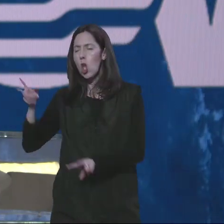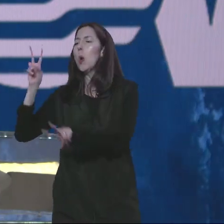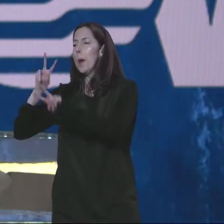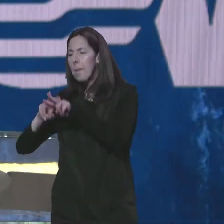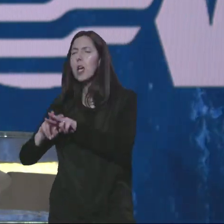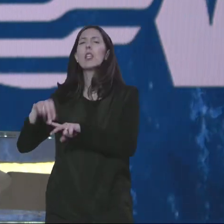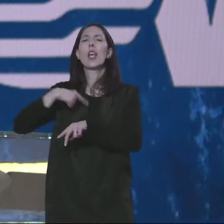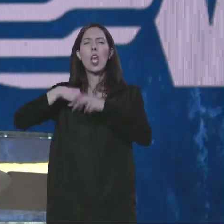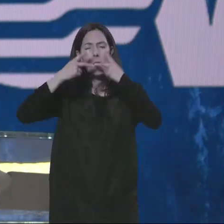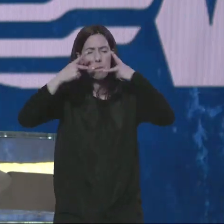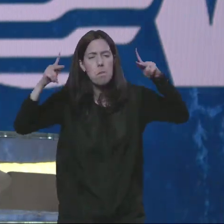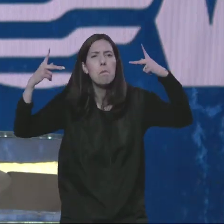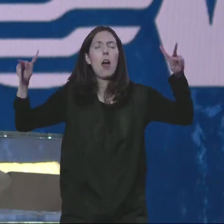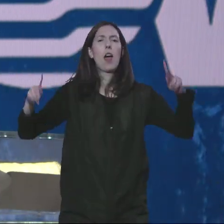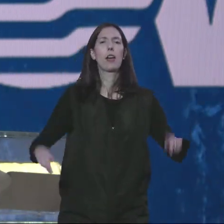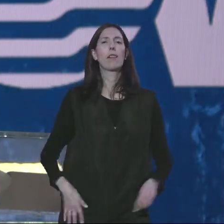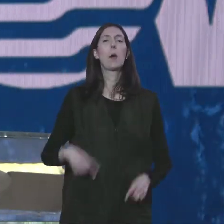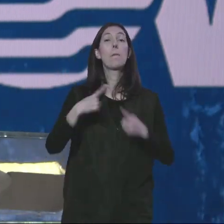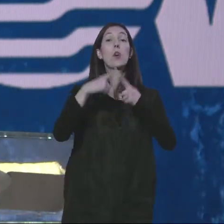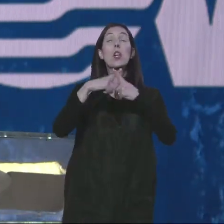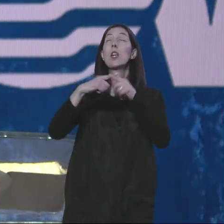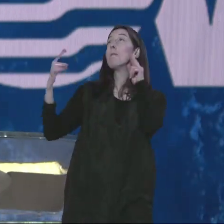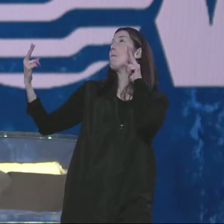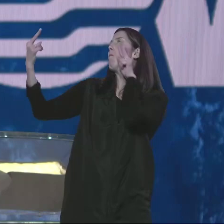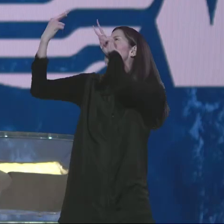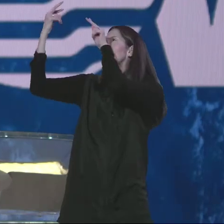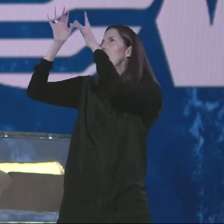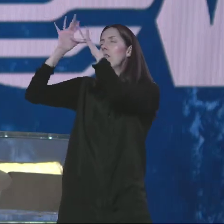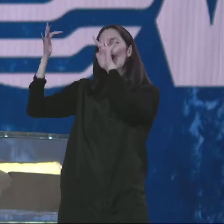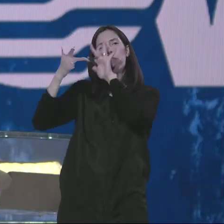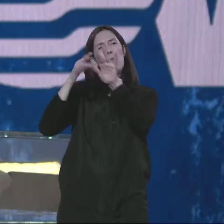Nada mais importa. Meus olhos estão em Jesus.